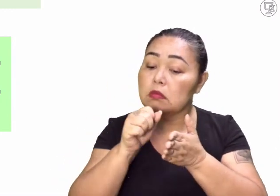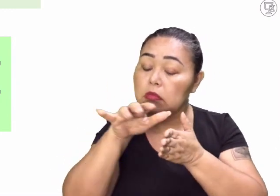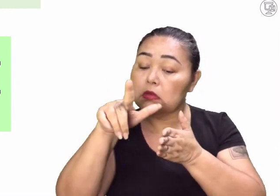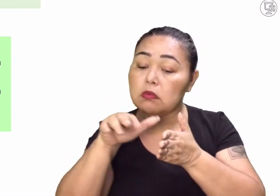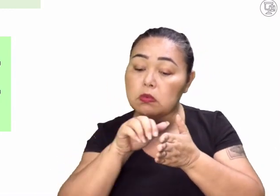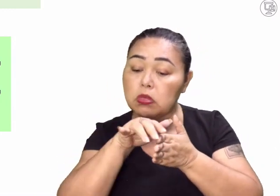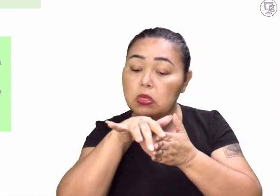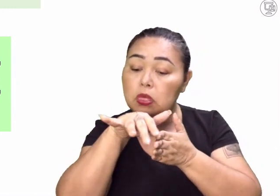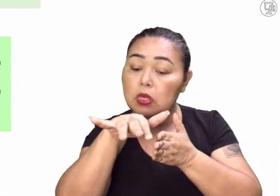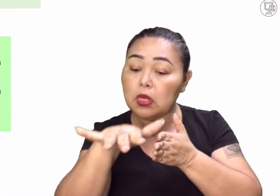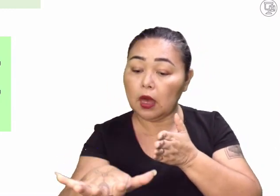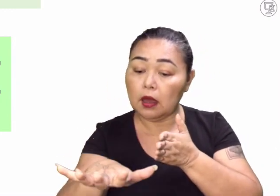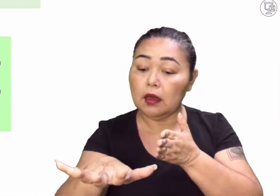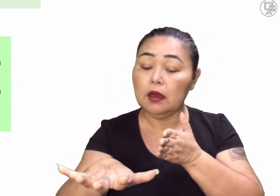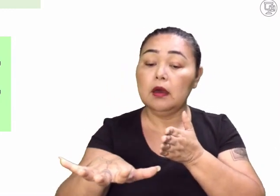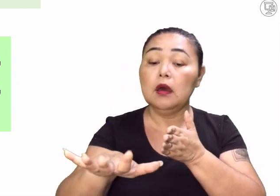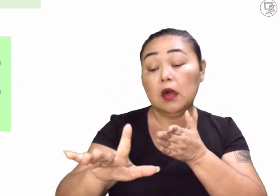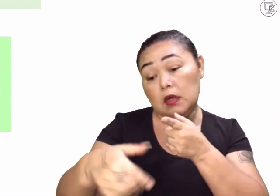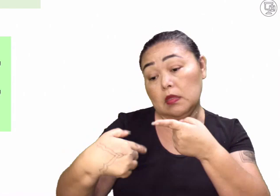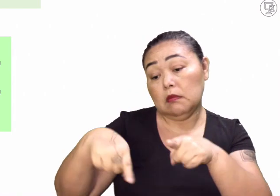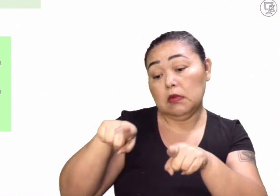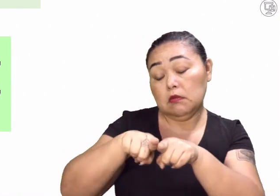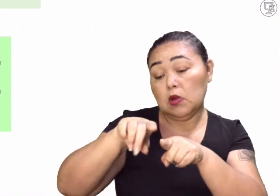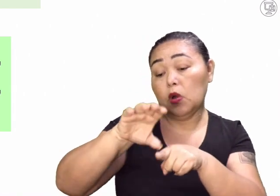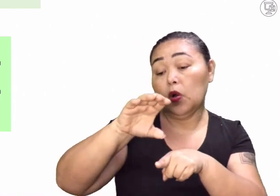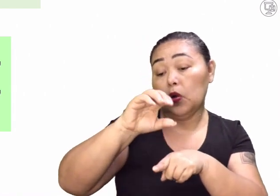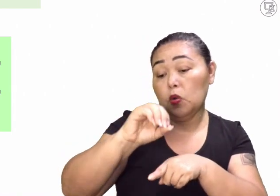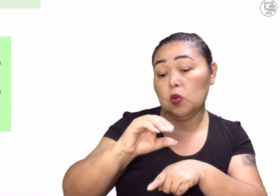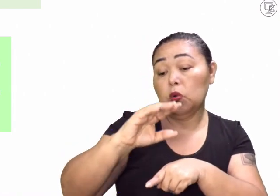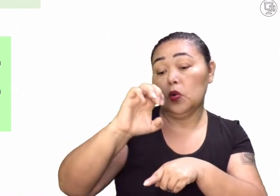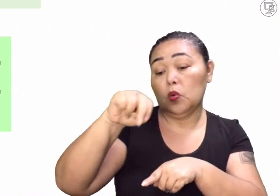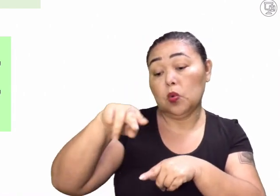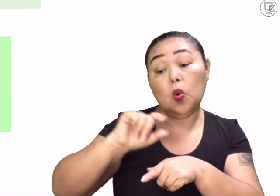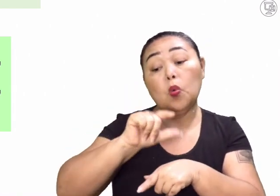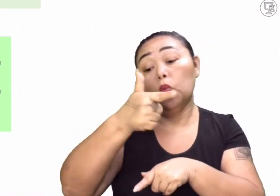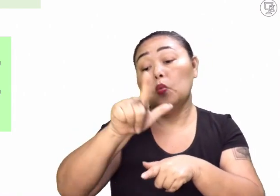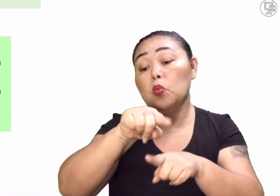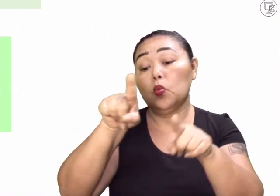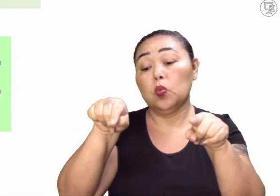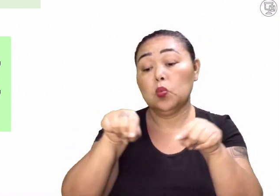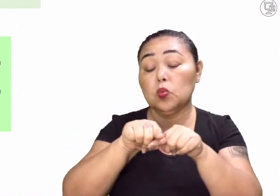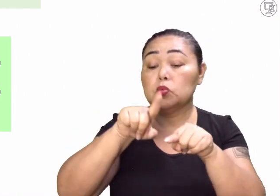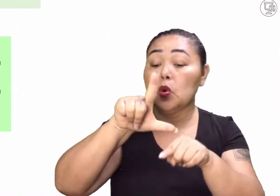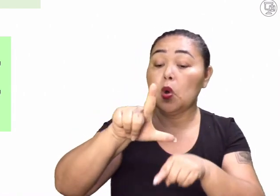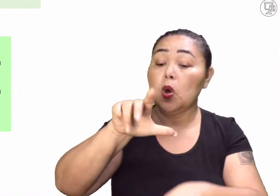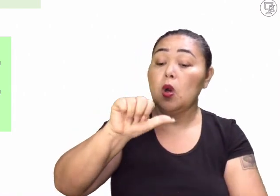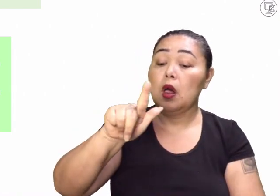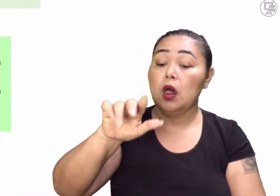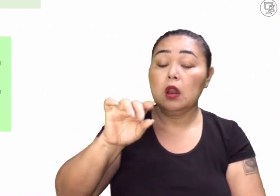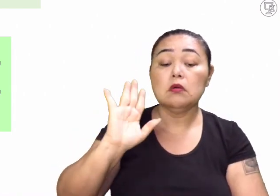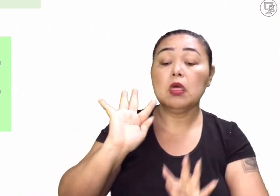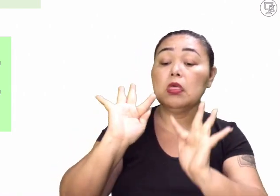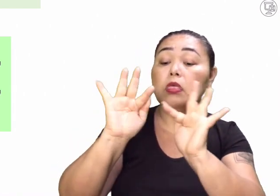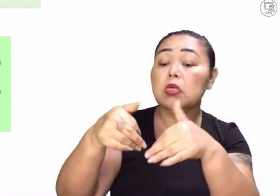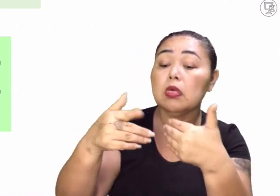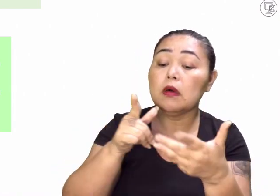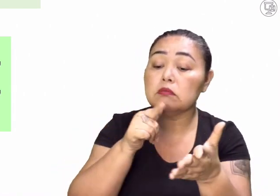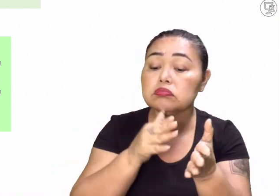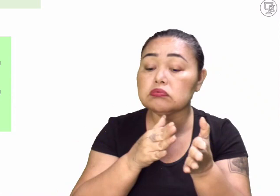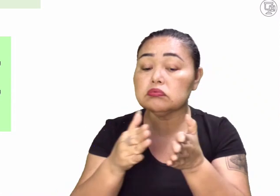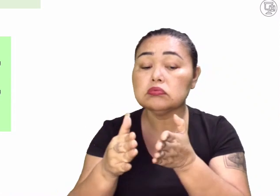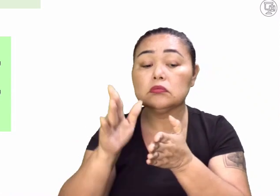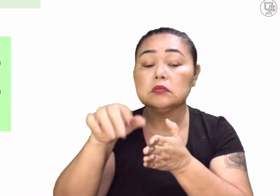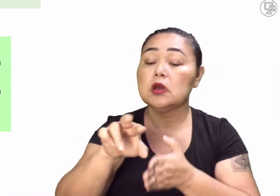rio, e até mesmo no oceano ou outro lago, a gente vai ter ali, vamos dizer, o final daquele rio, que